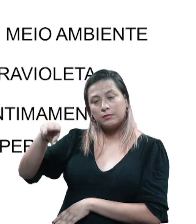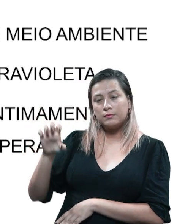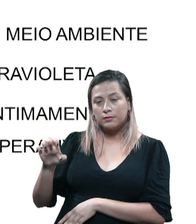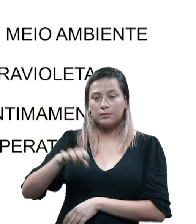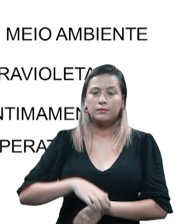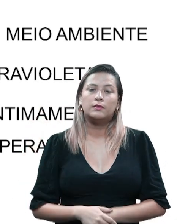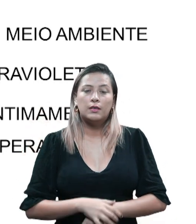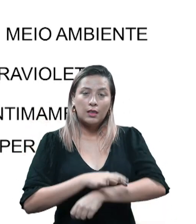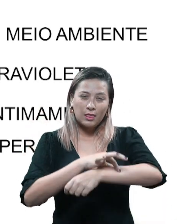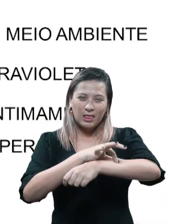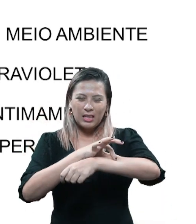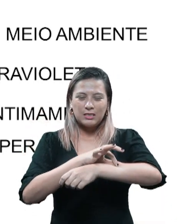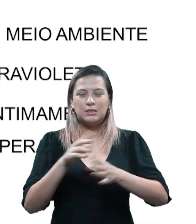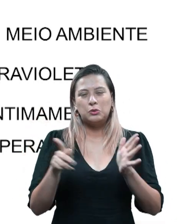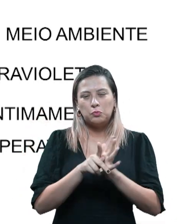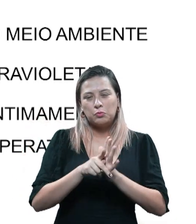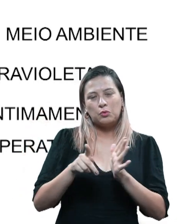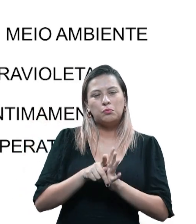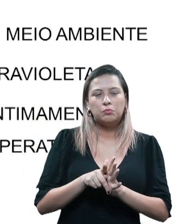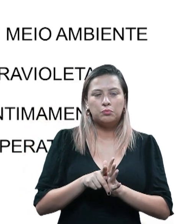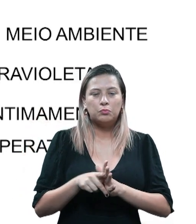derme, epiderme, tecidos que são